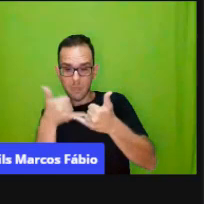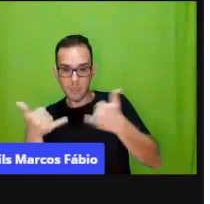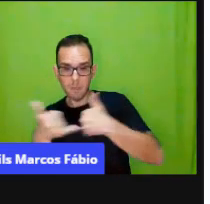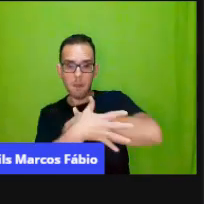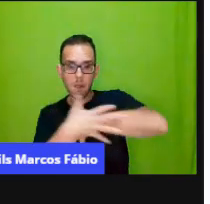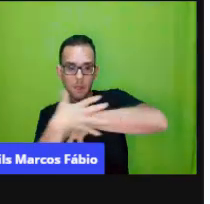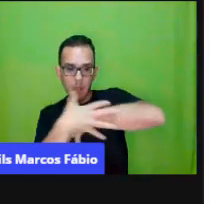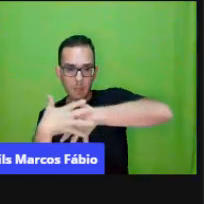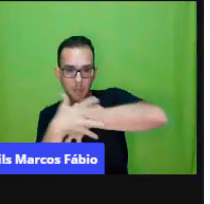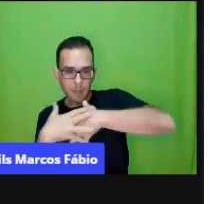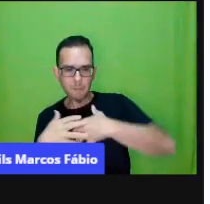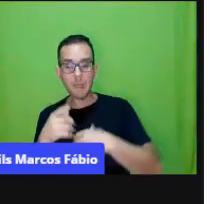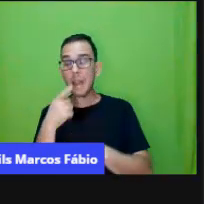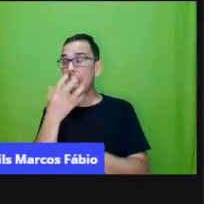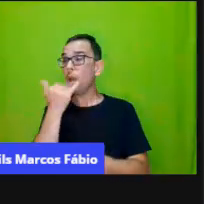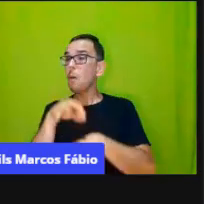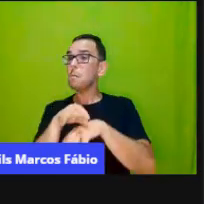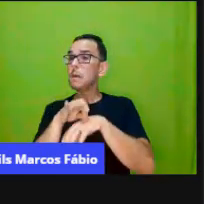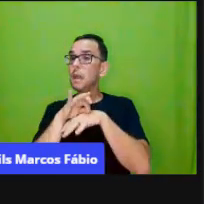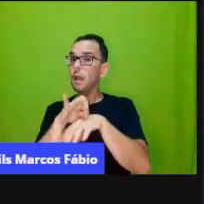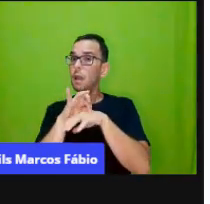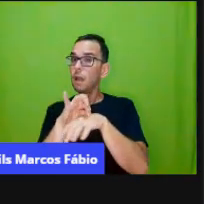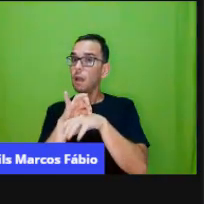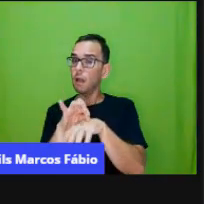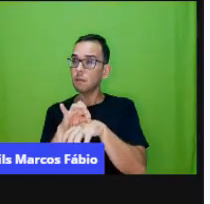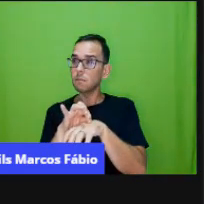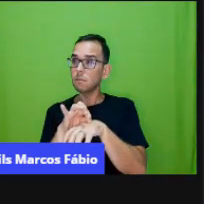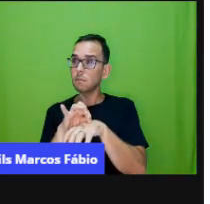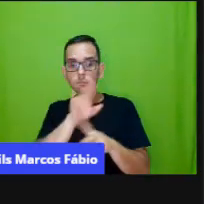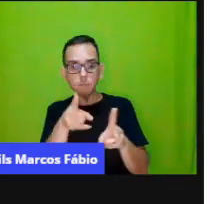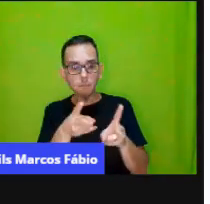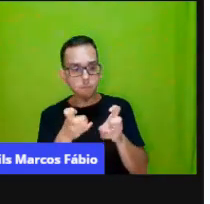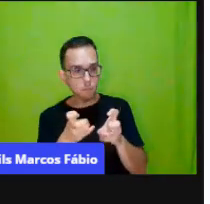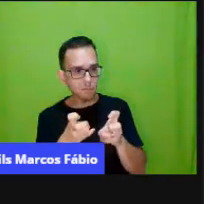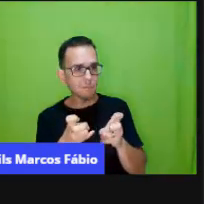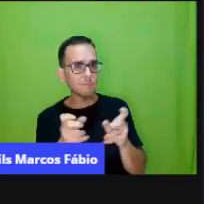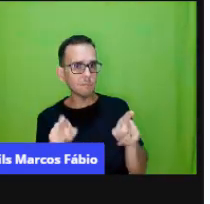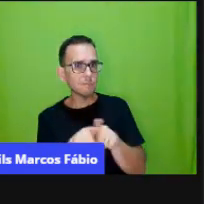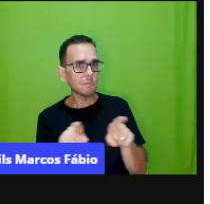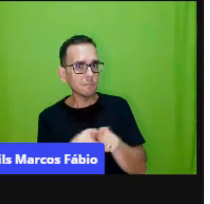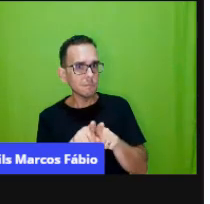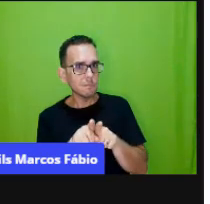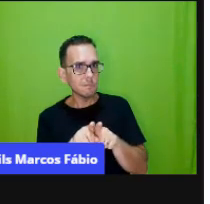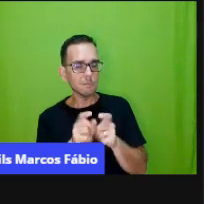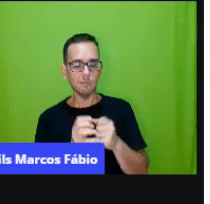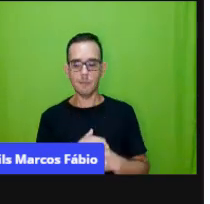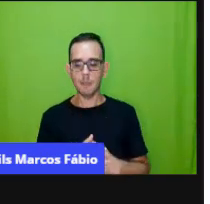é carnívoro, oportunista, então ele tem